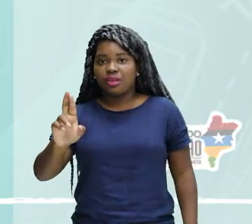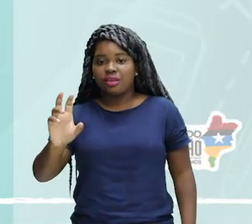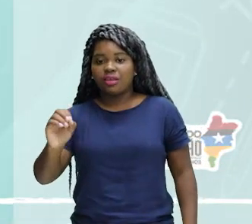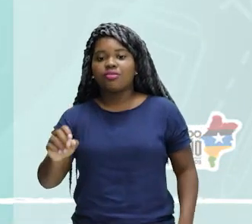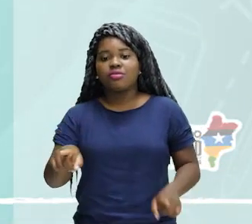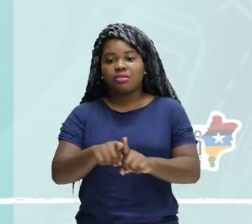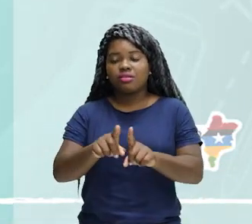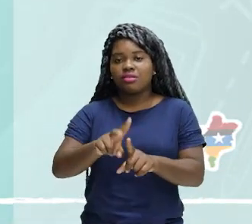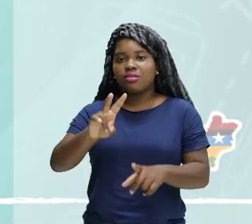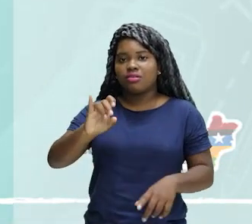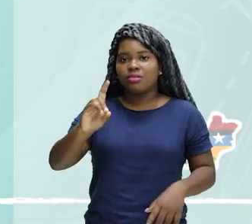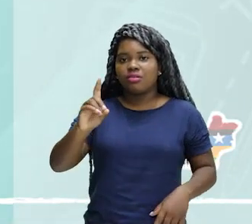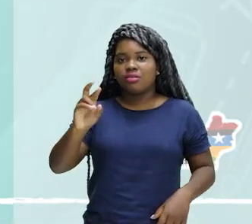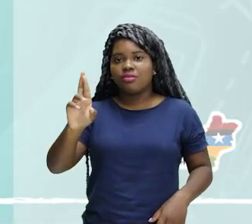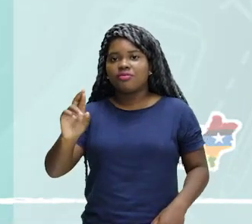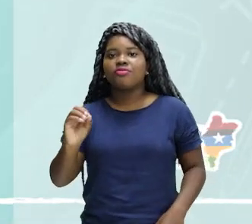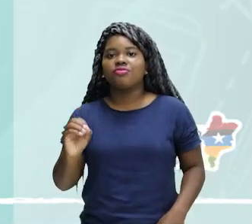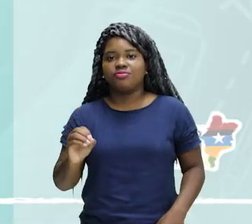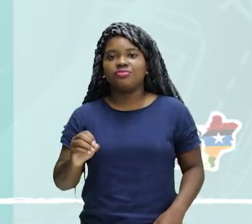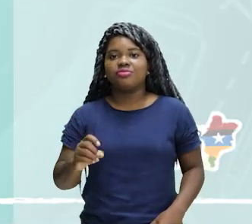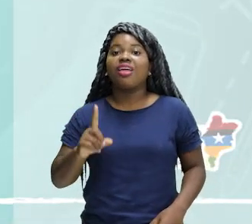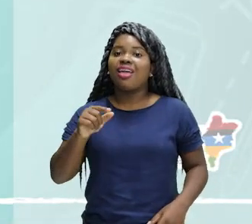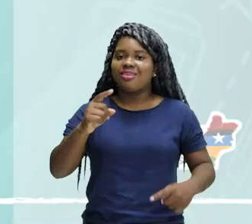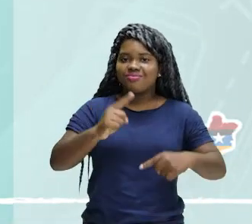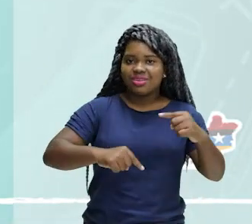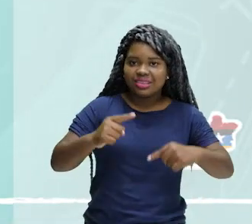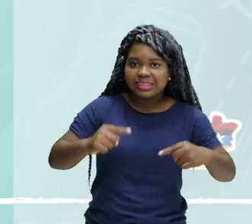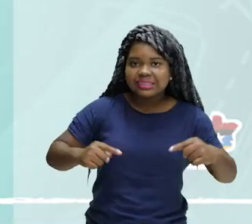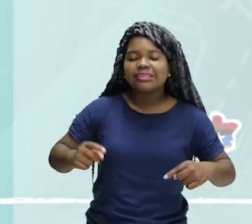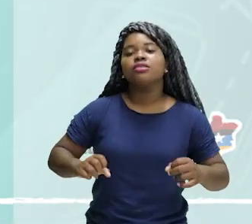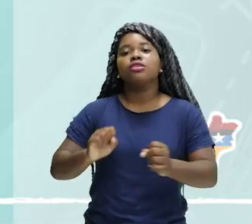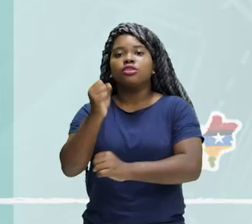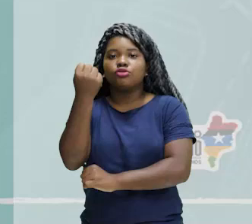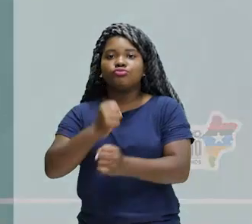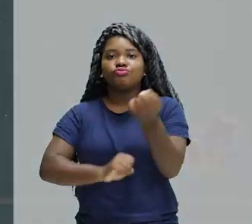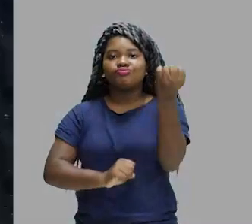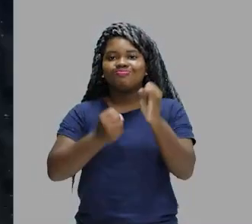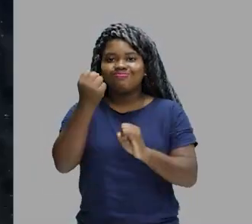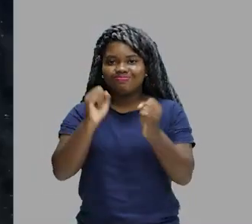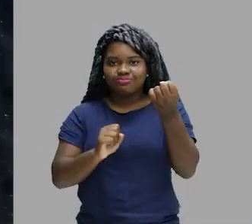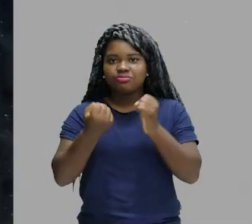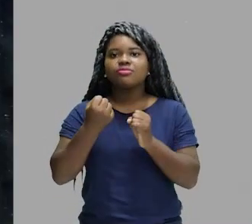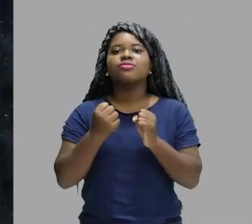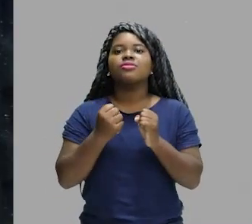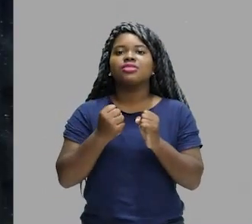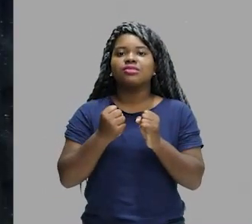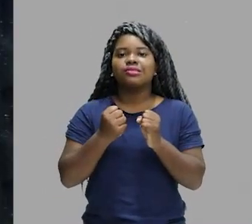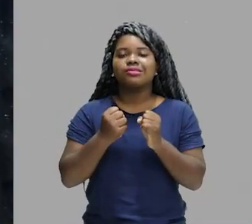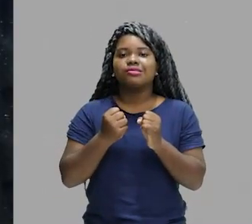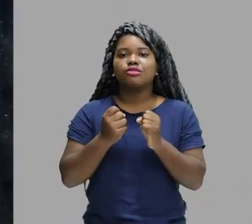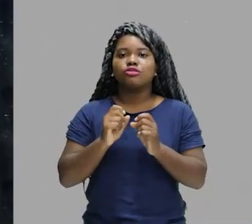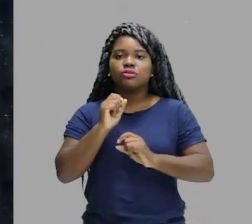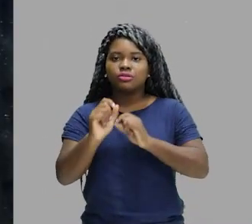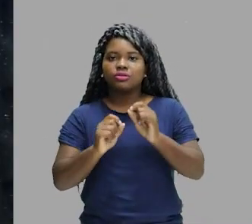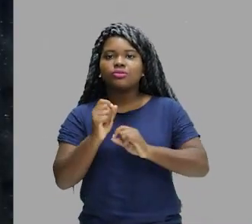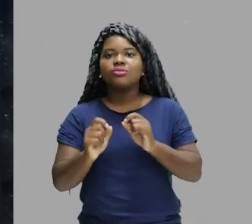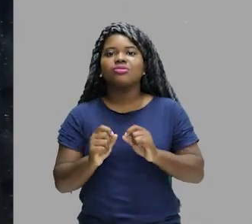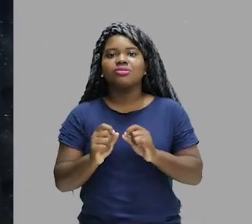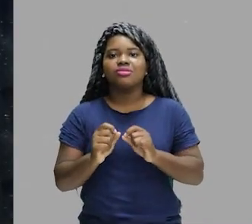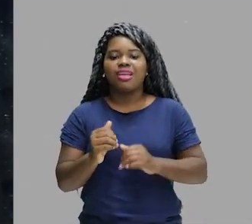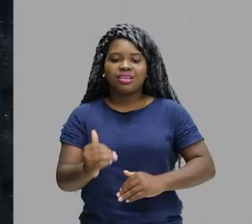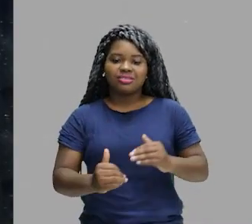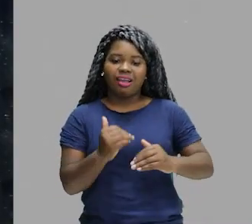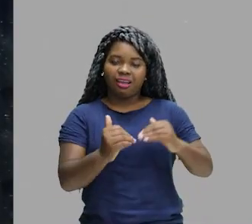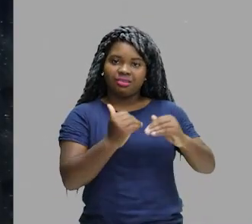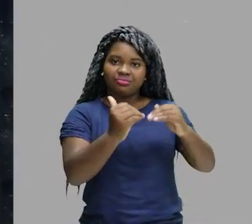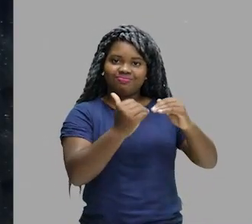materiais industriais e a indústria da arquitetura, o ramo da arquitetura, começava a sair só da arte e começava a ganhar a